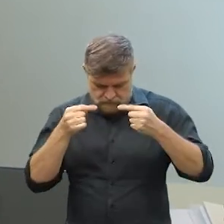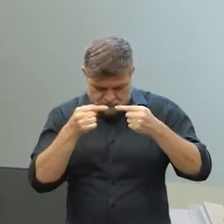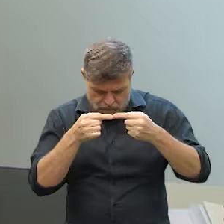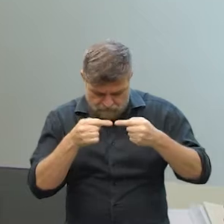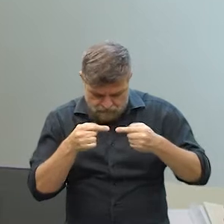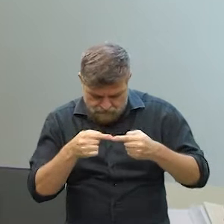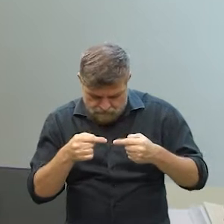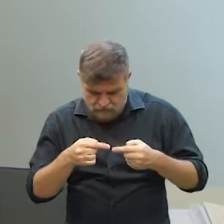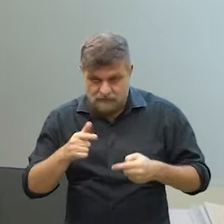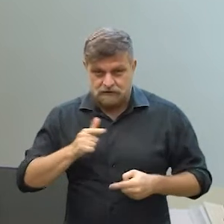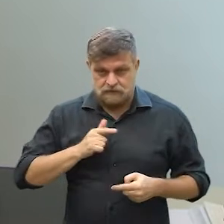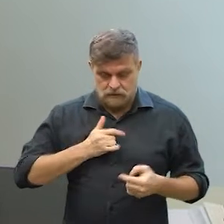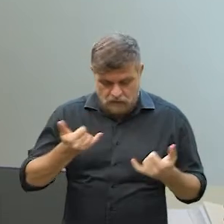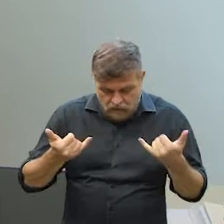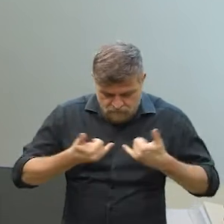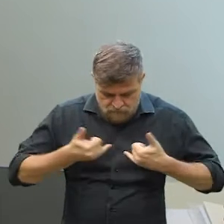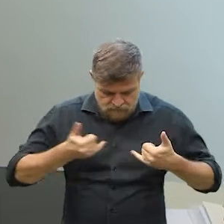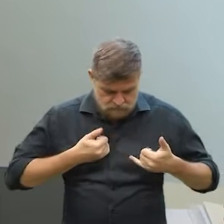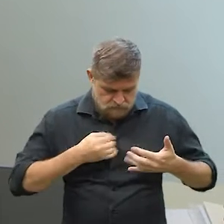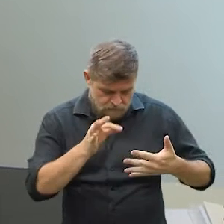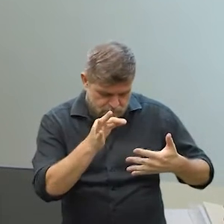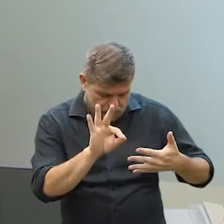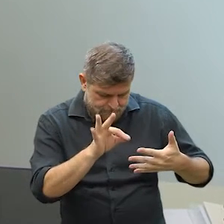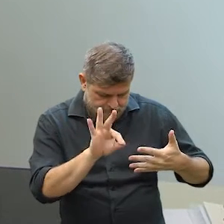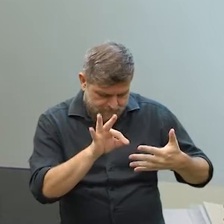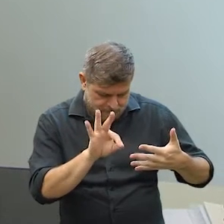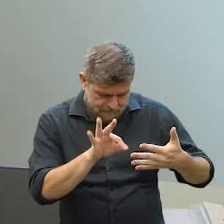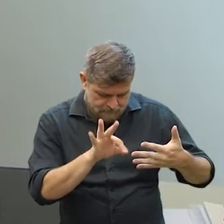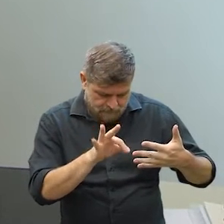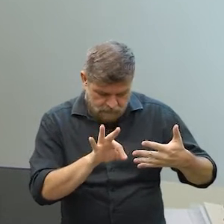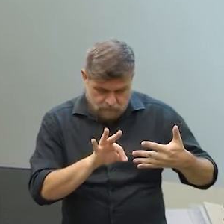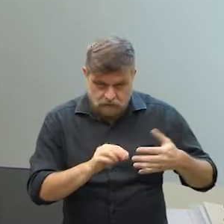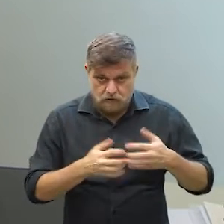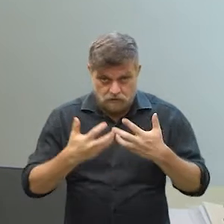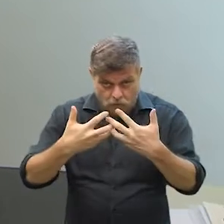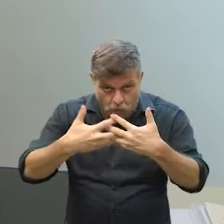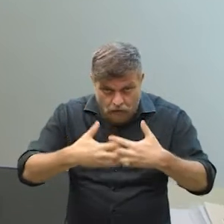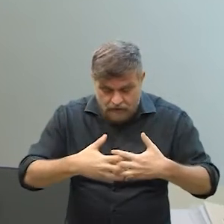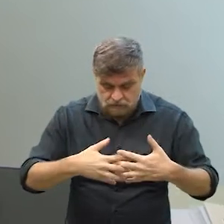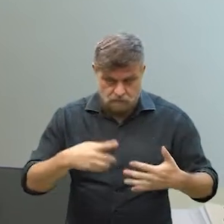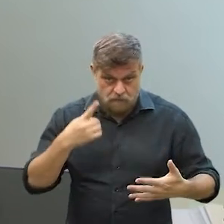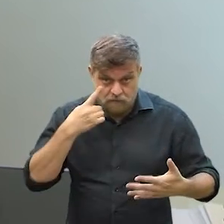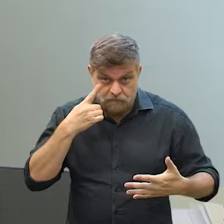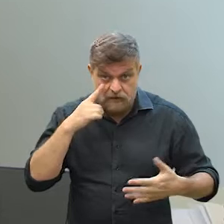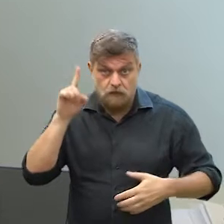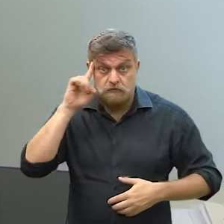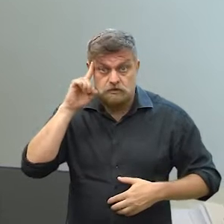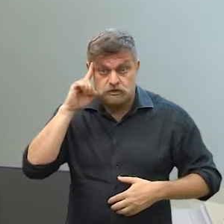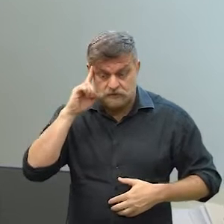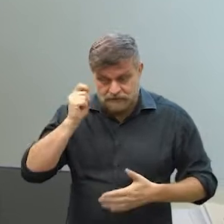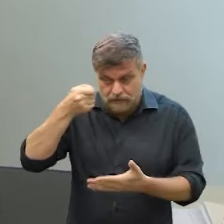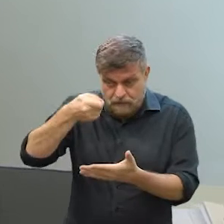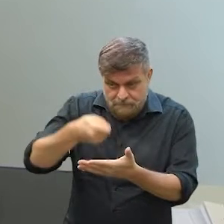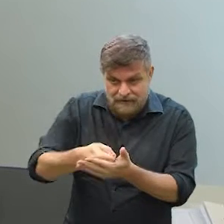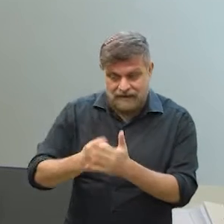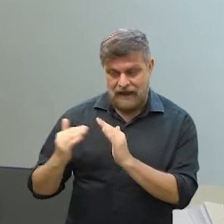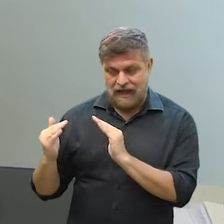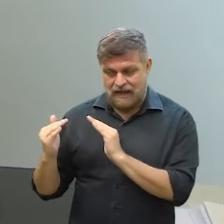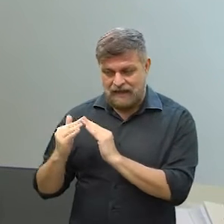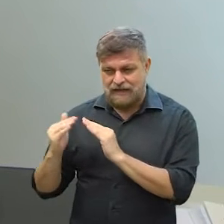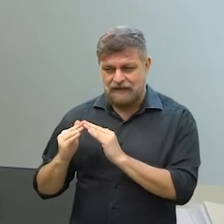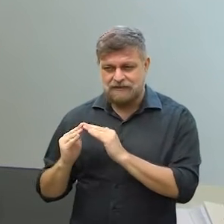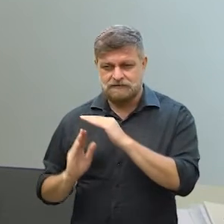é realmente referente a sua casa se os dados estão corretos e os dados estão corretos Olha a data de